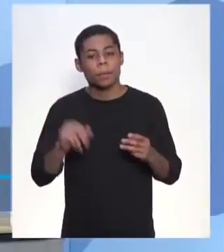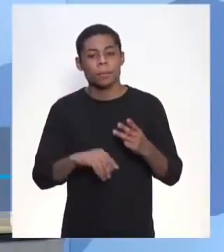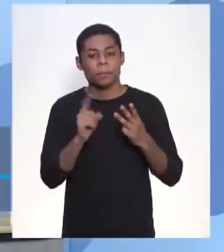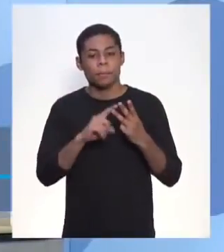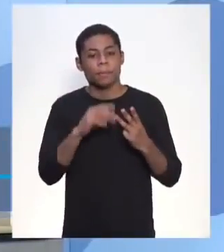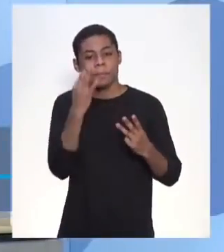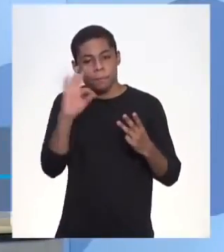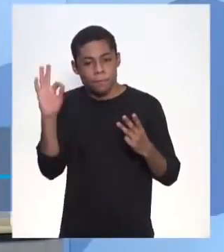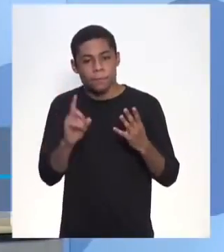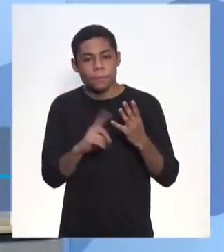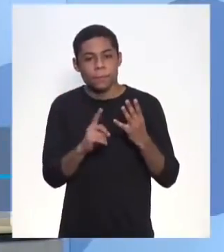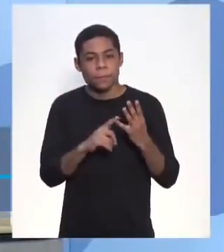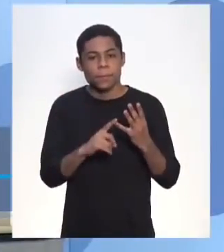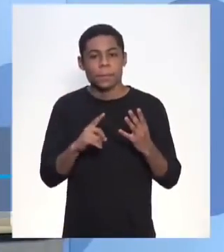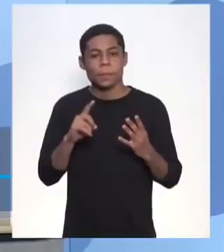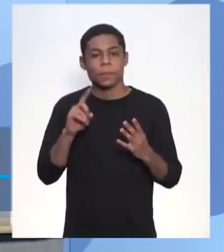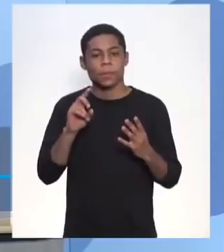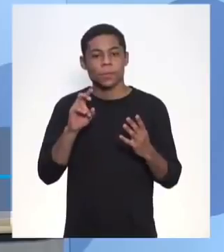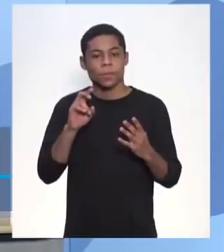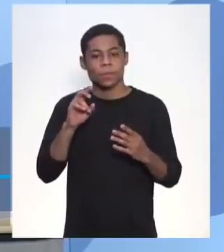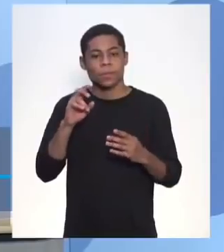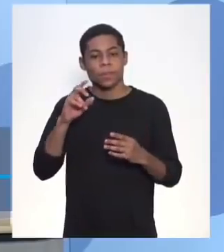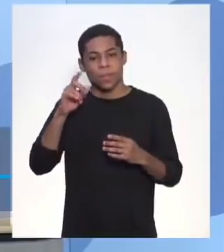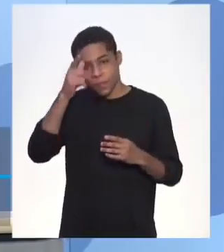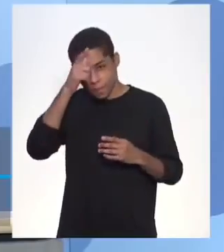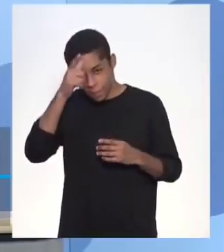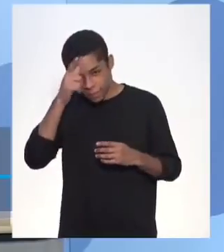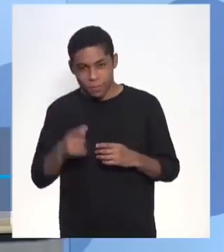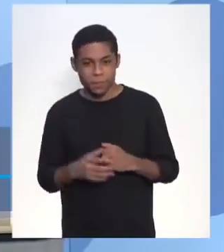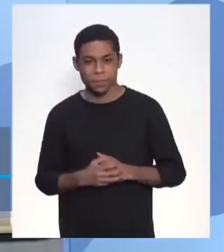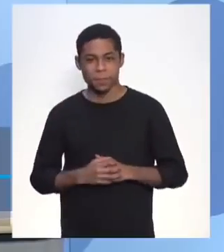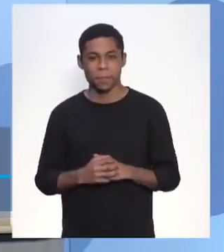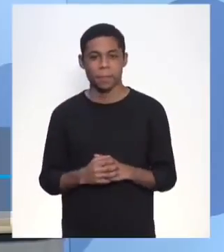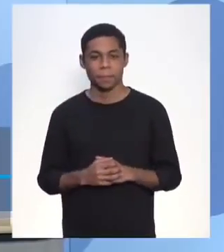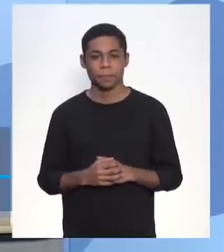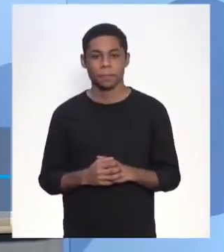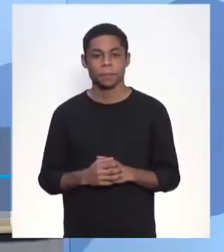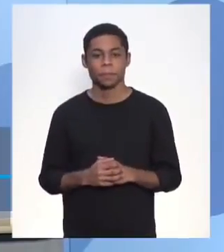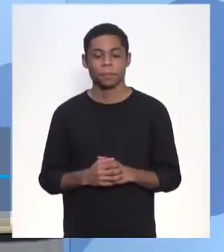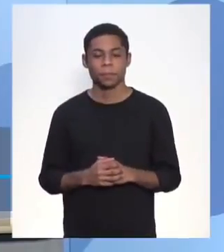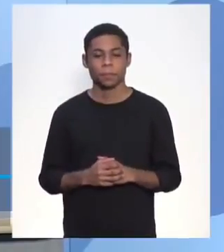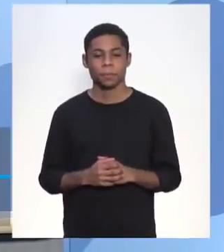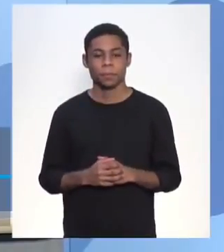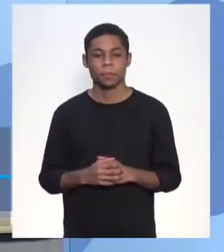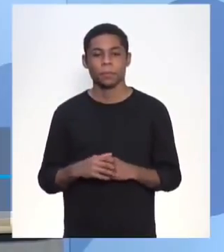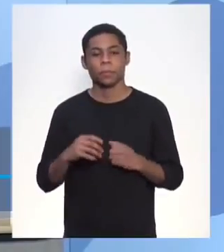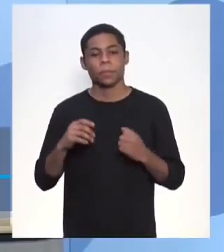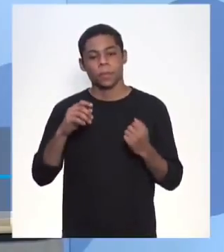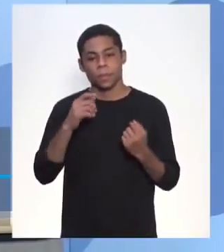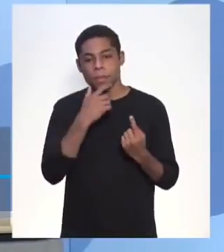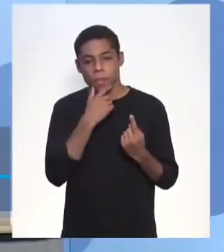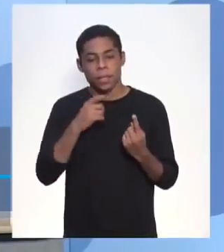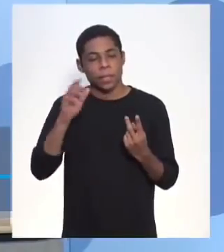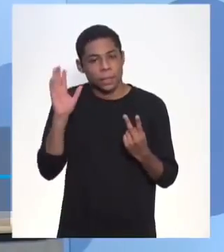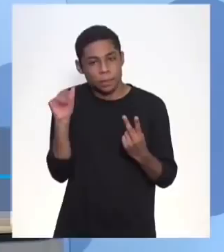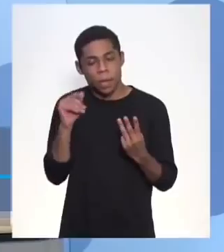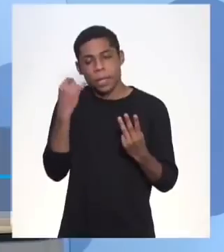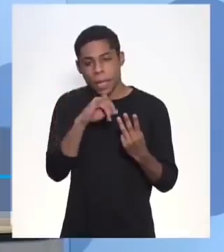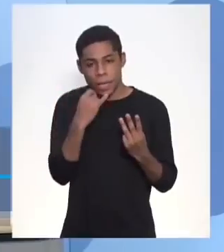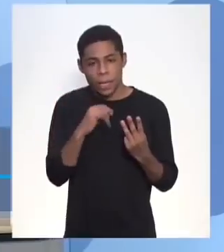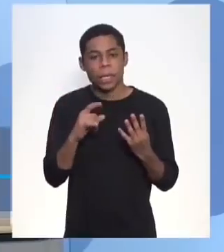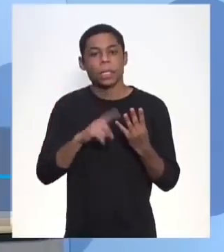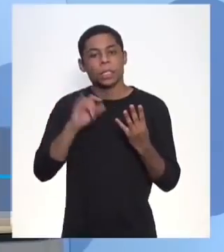francês, nihongo. Agora nos lembra Nihongo, ok. Vou ter que falar português. Okay. Inglês, francês, espanhol,